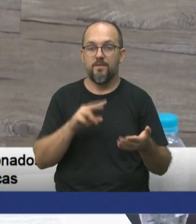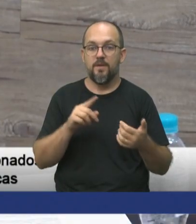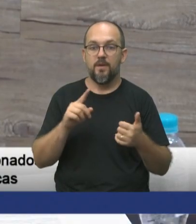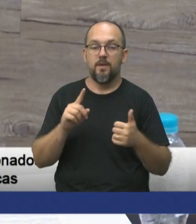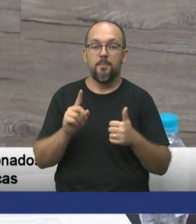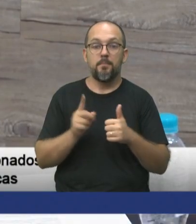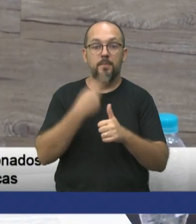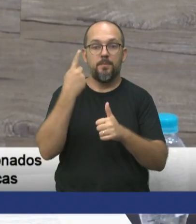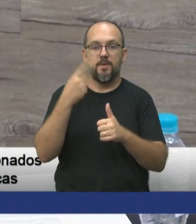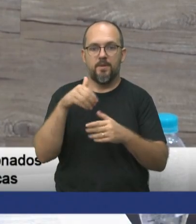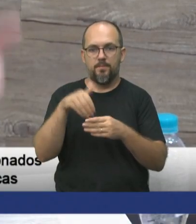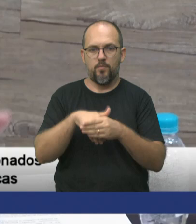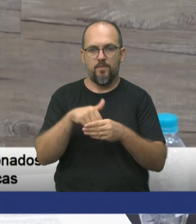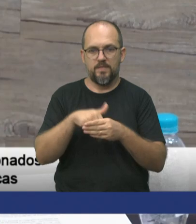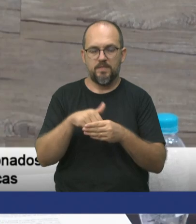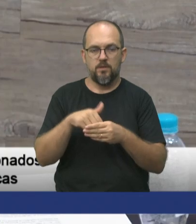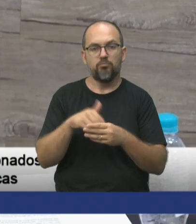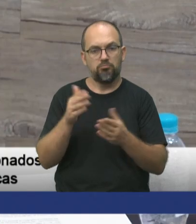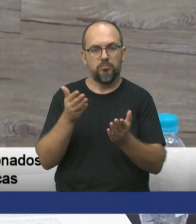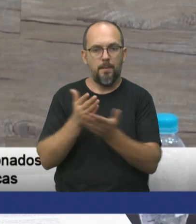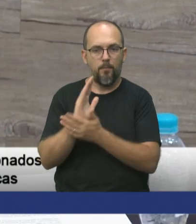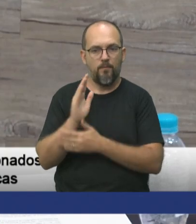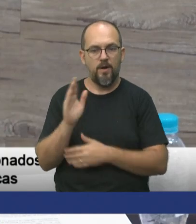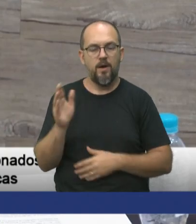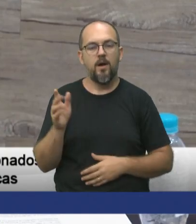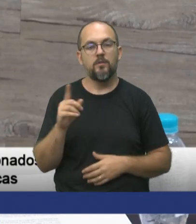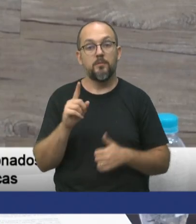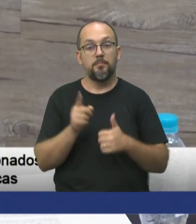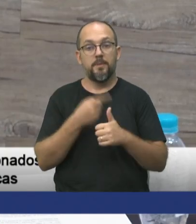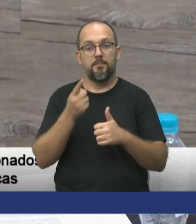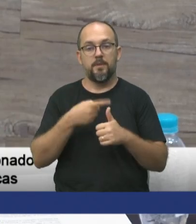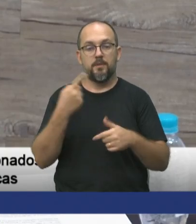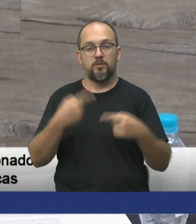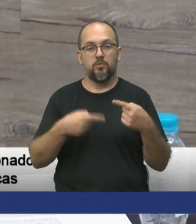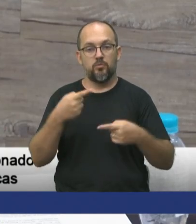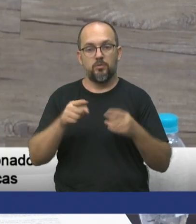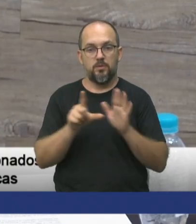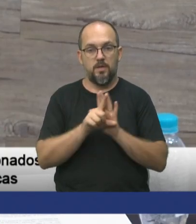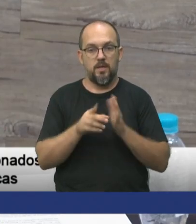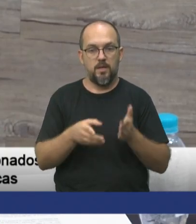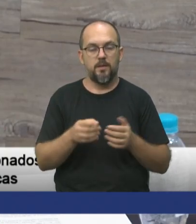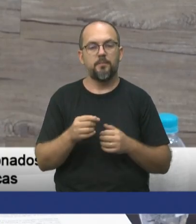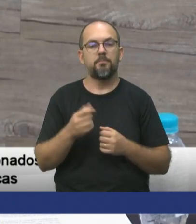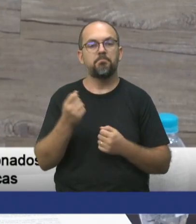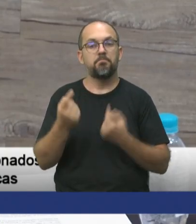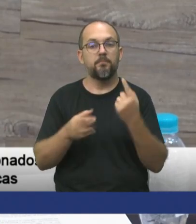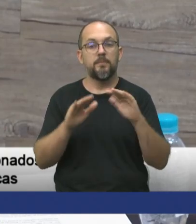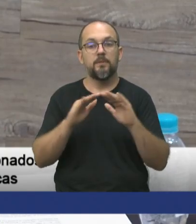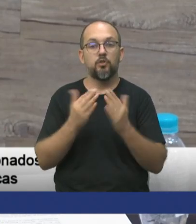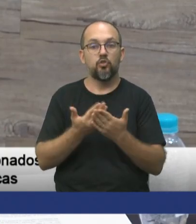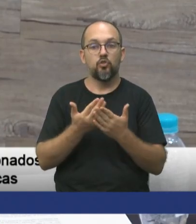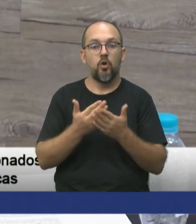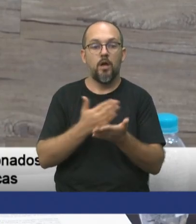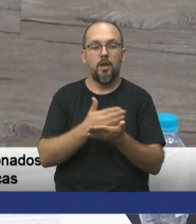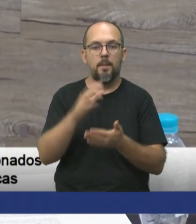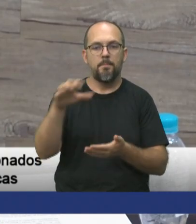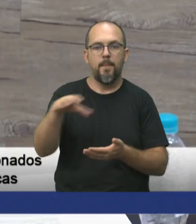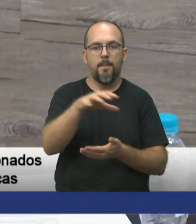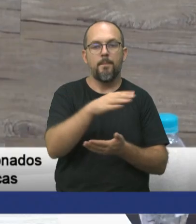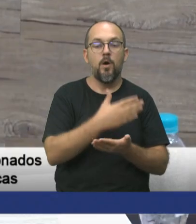aprovação, primeira votação e foi aprovado, em primeira discussão esta lei, algumas unidades escolares começaram a me